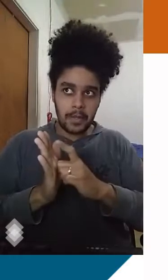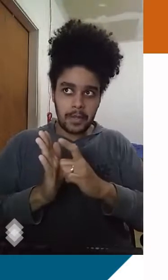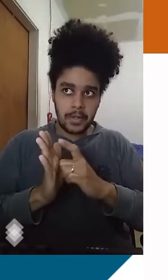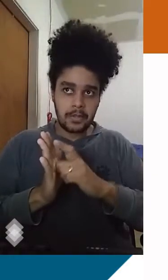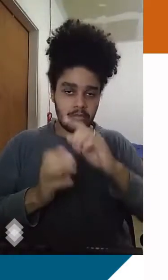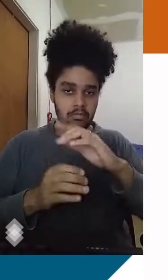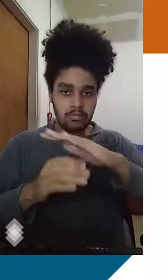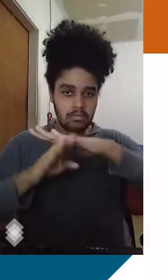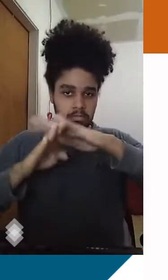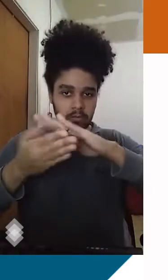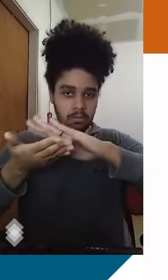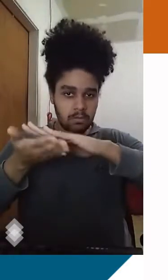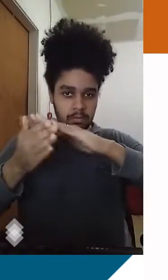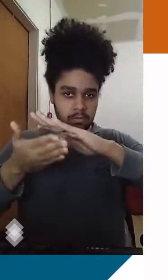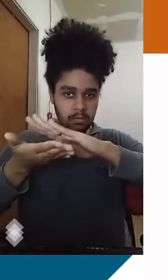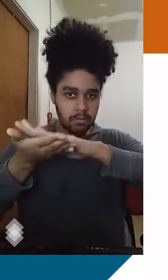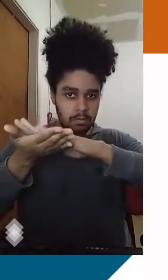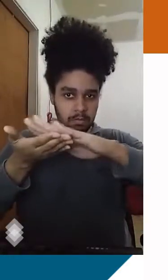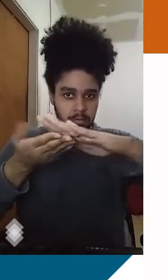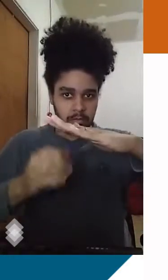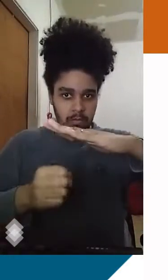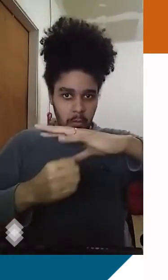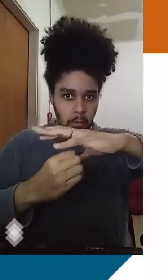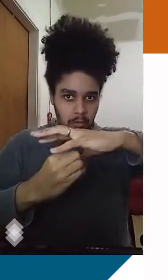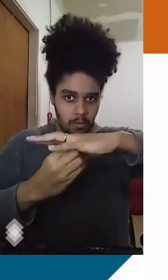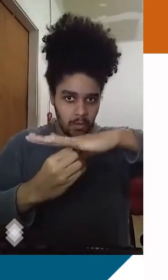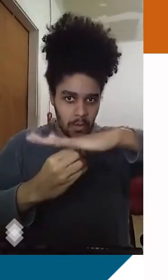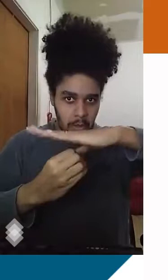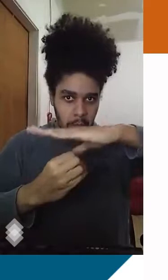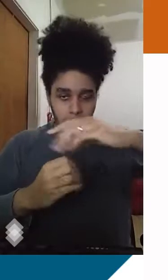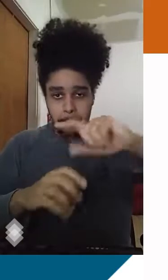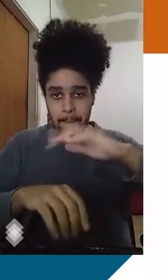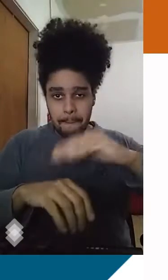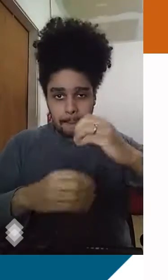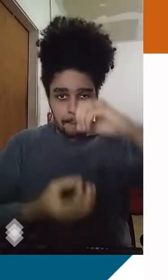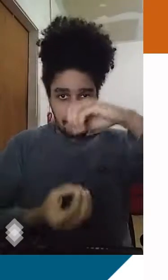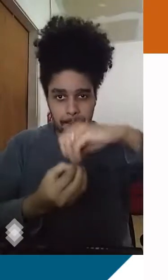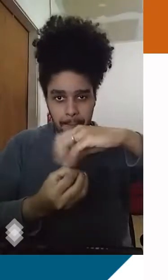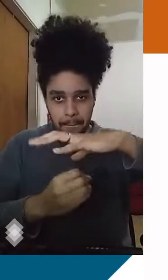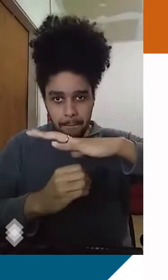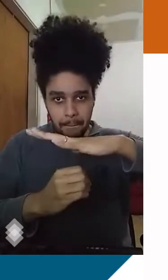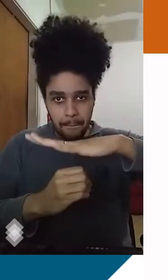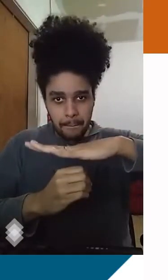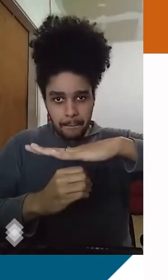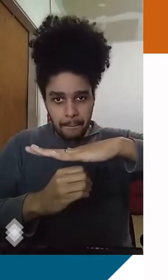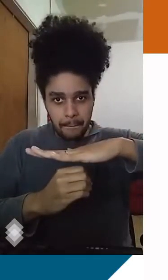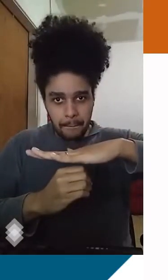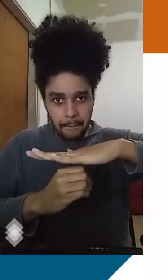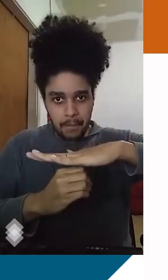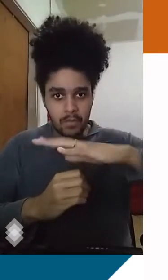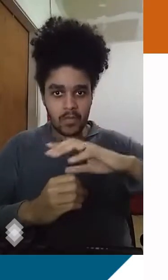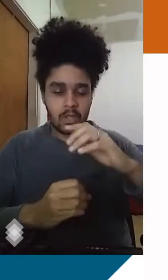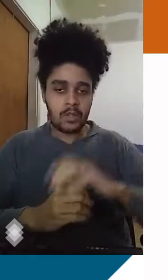de papel, sobre esse globo. Quanto mais próximo nessa área que eu toco, que eu tiver da área